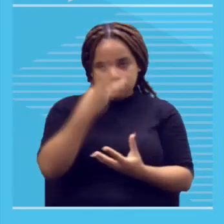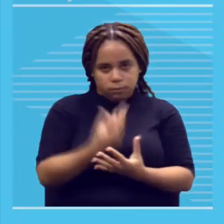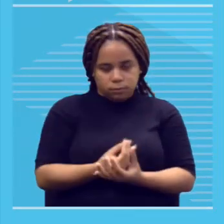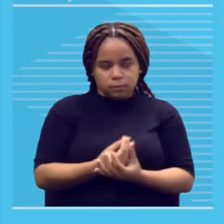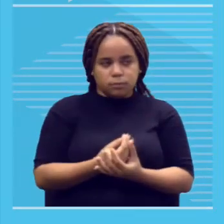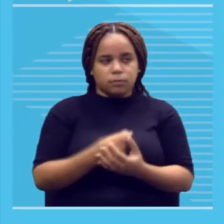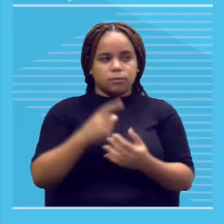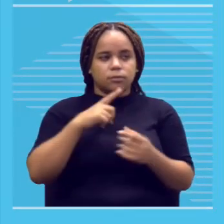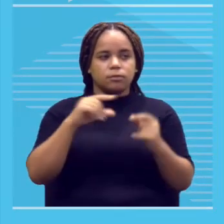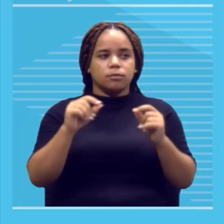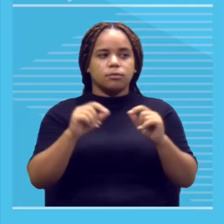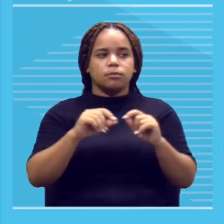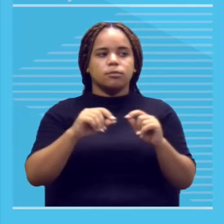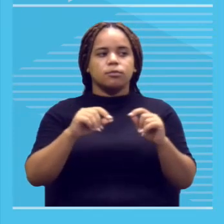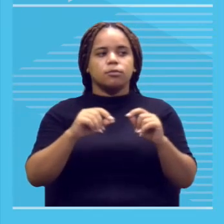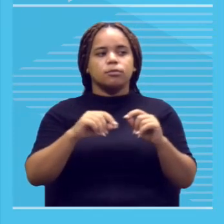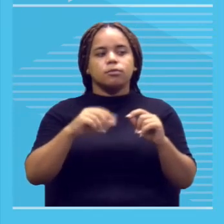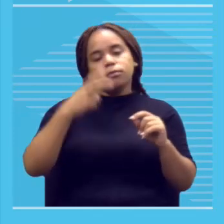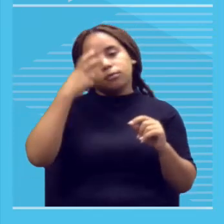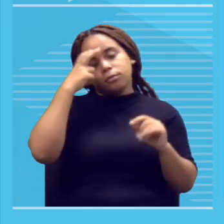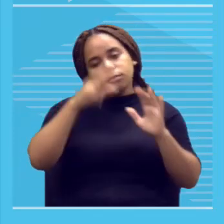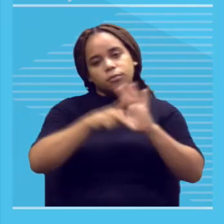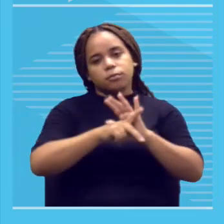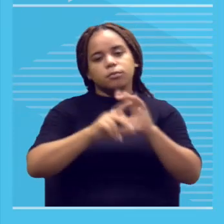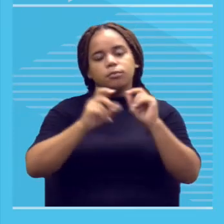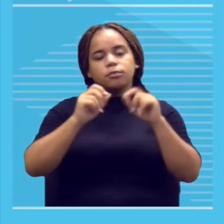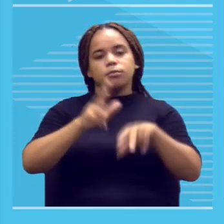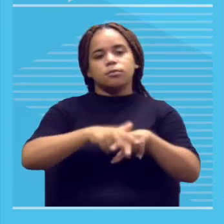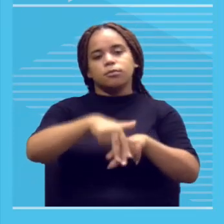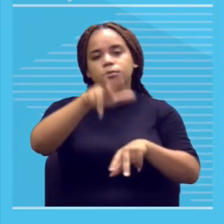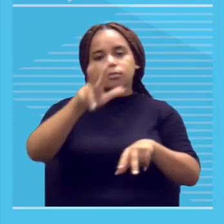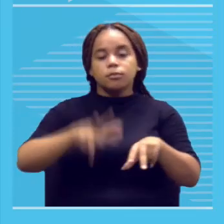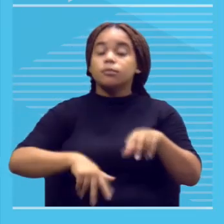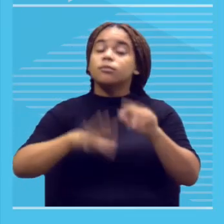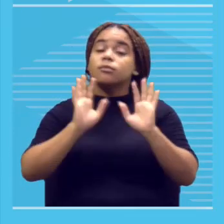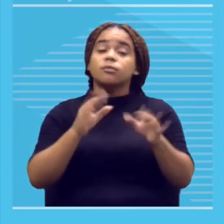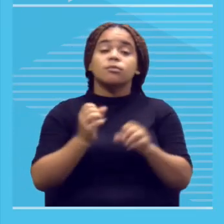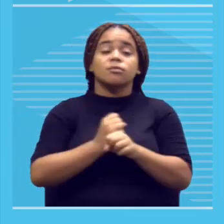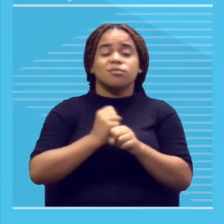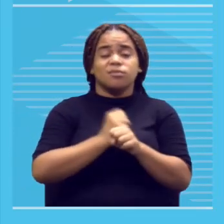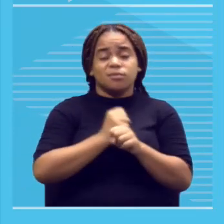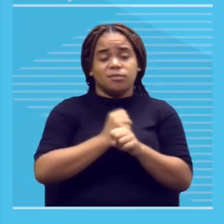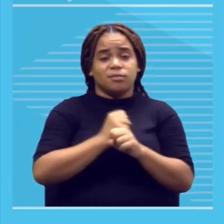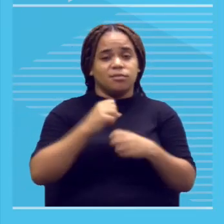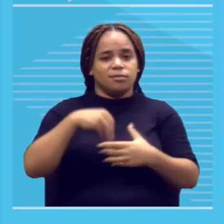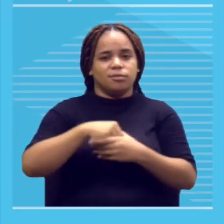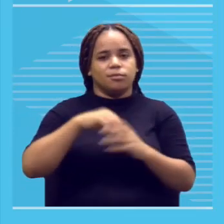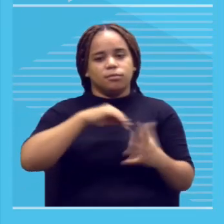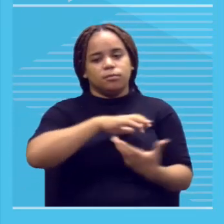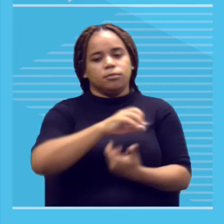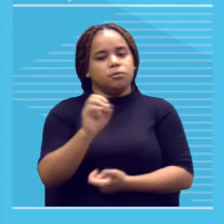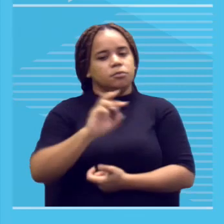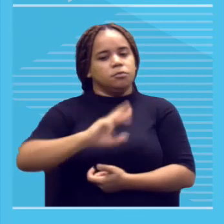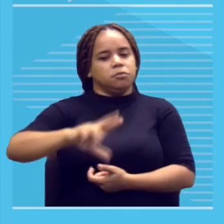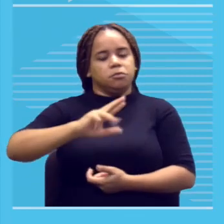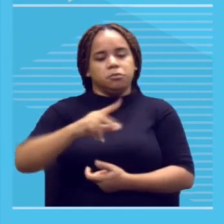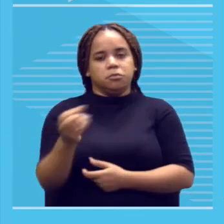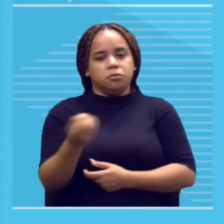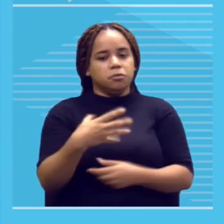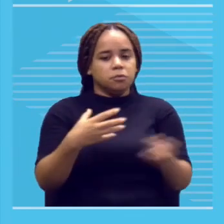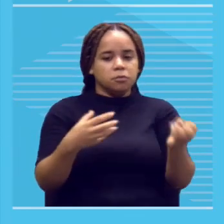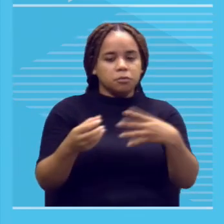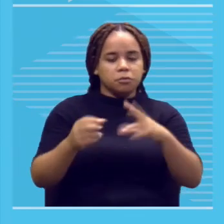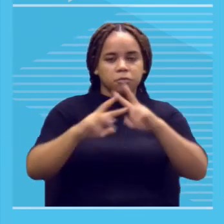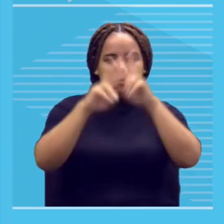a crença na reencarnação Ela é antiga da humanidade não é uma novidade trazida